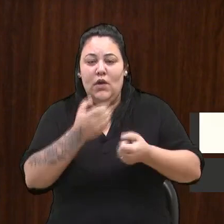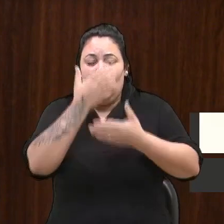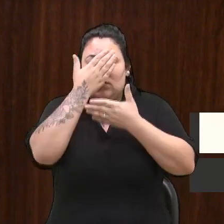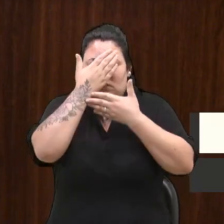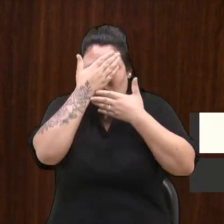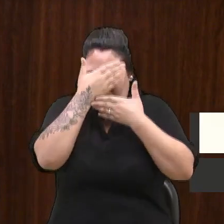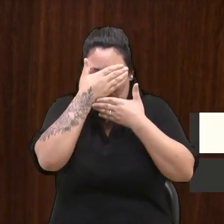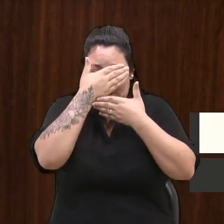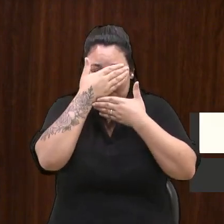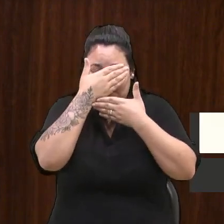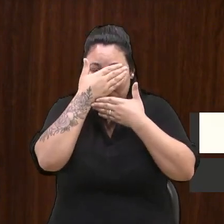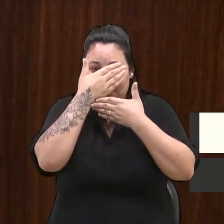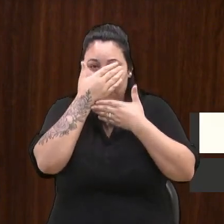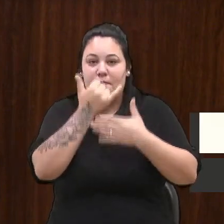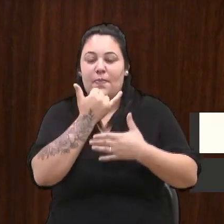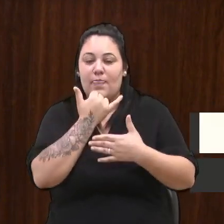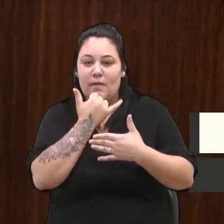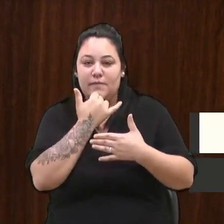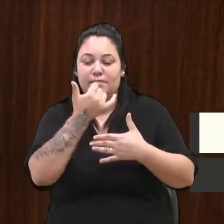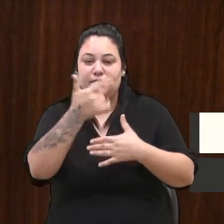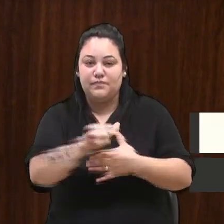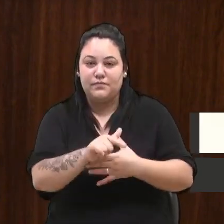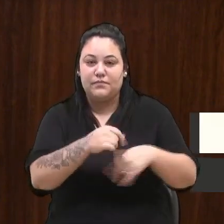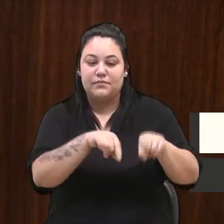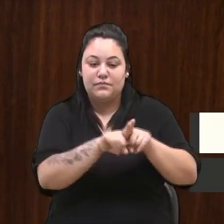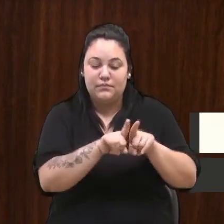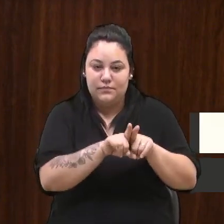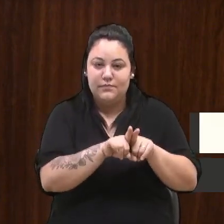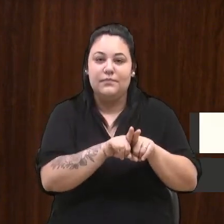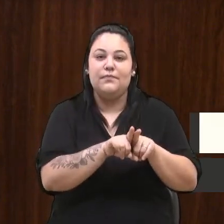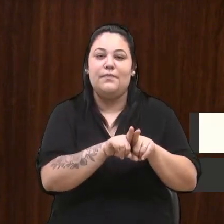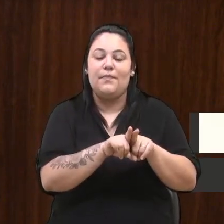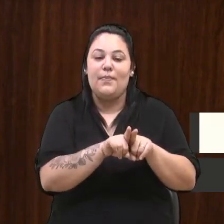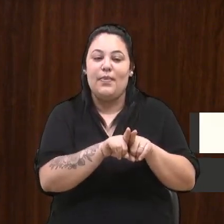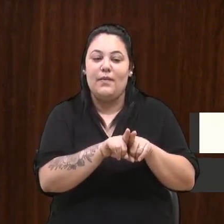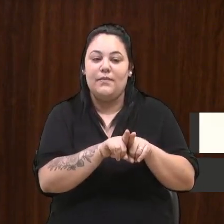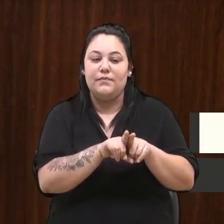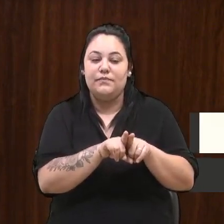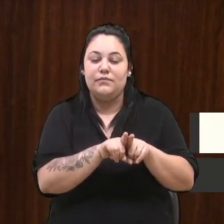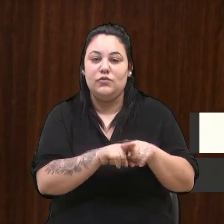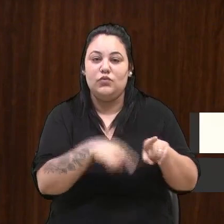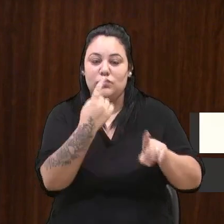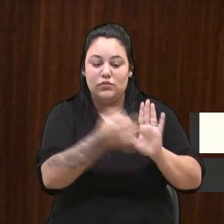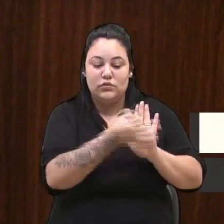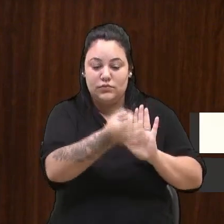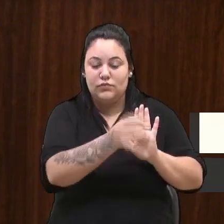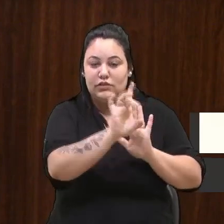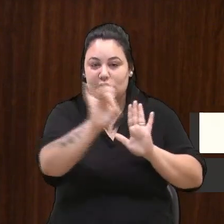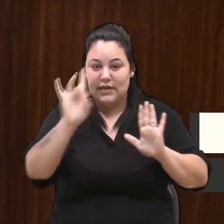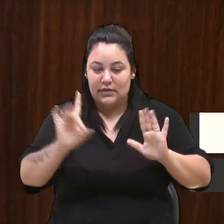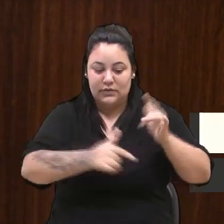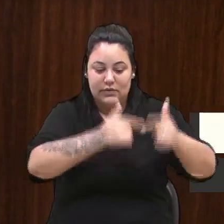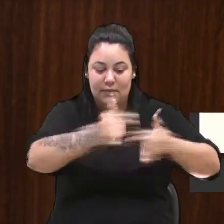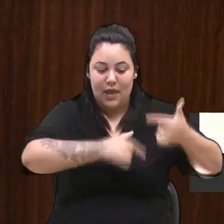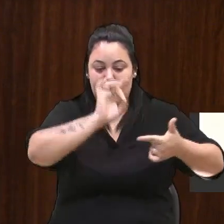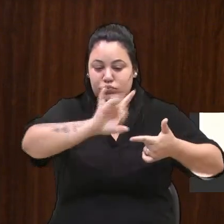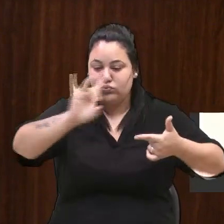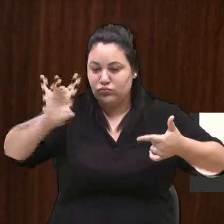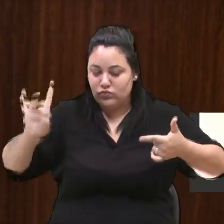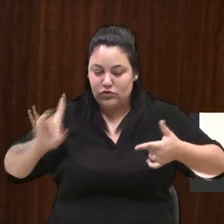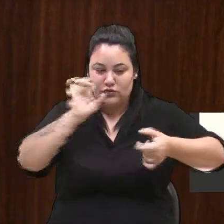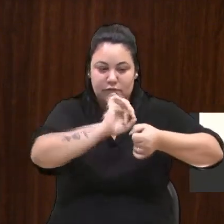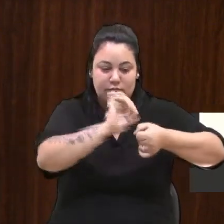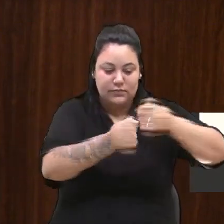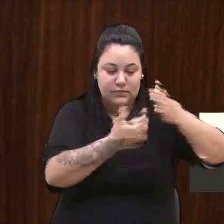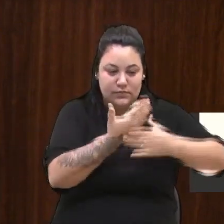convergentes, já fossem de uma concessão por vez, uma concessão do mercado público, iniciava assim, depois a gente